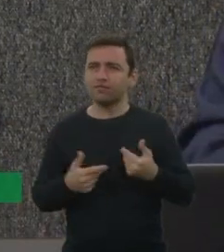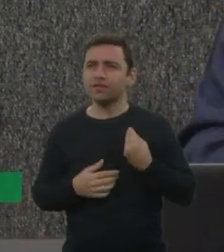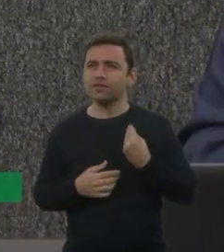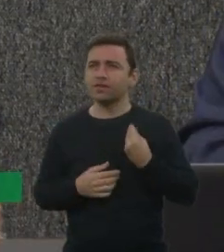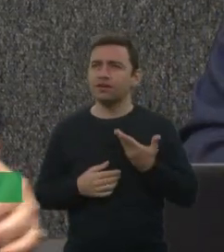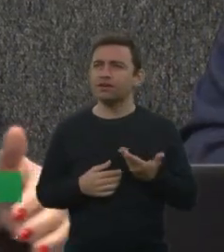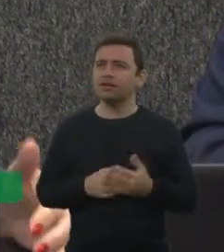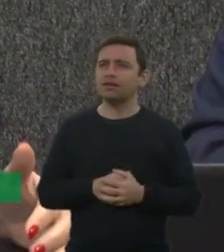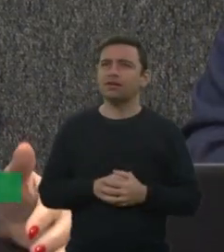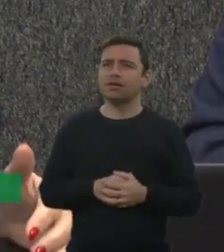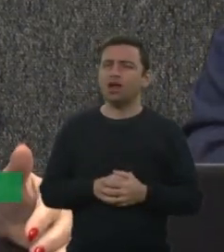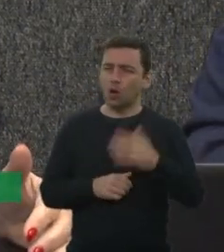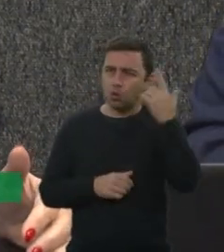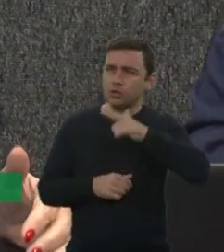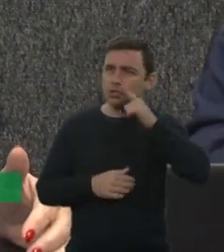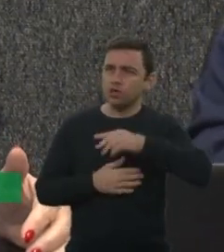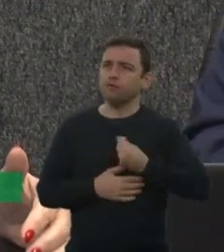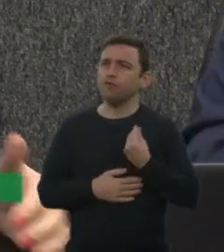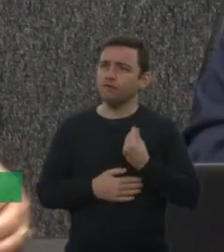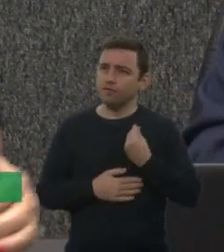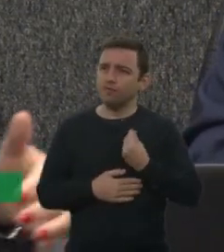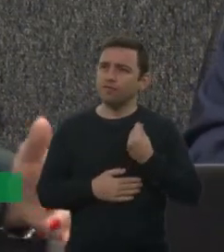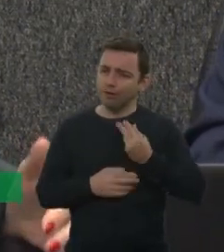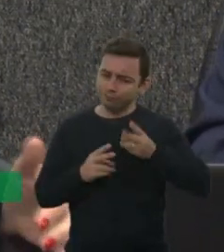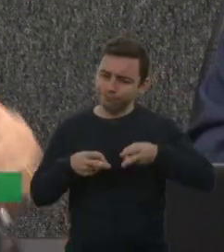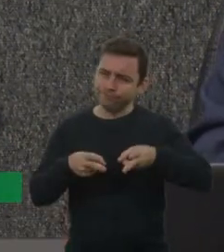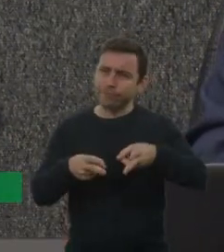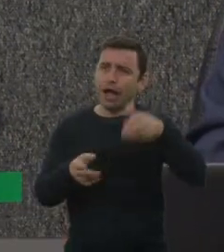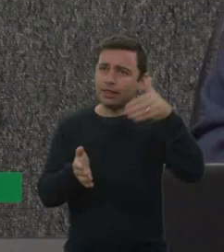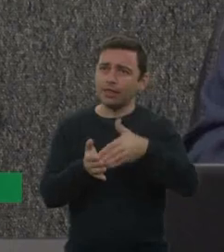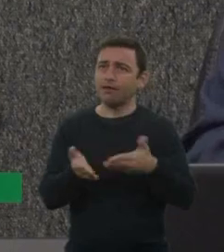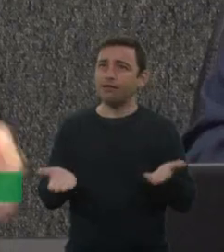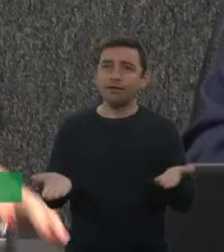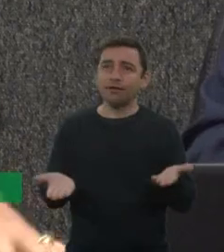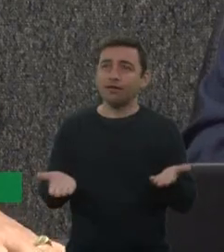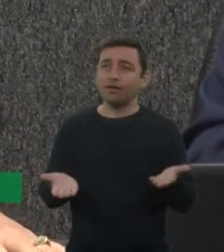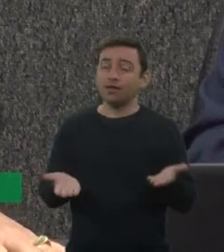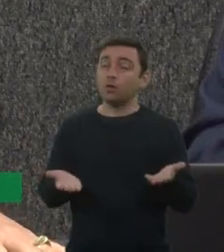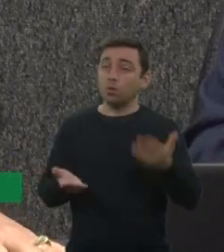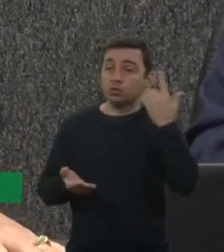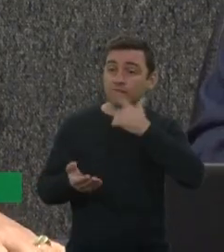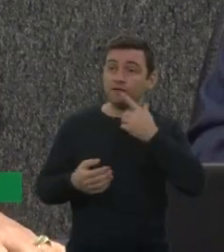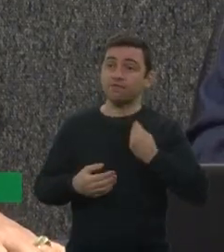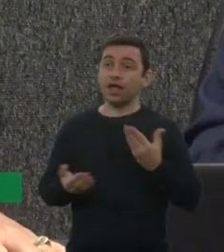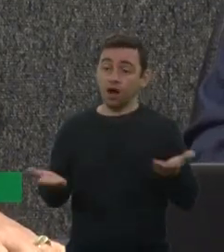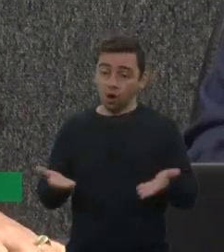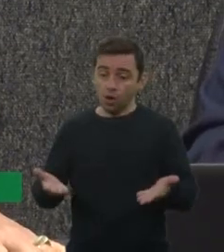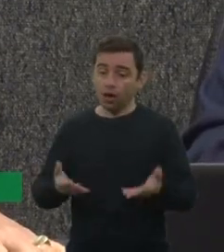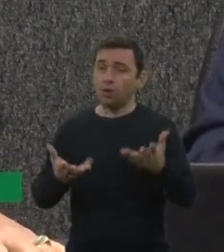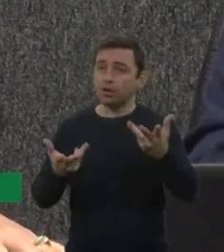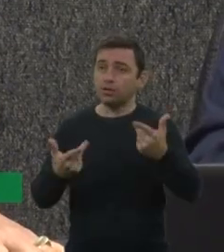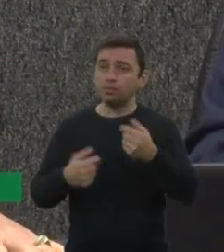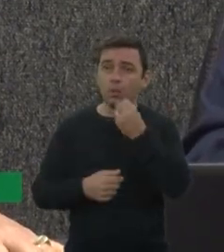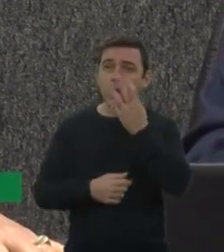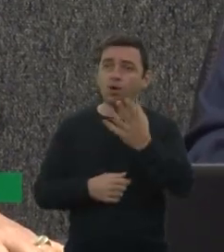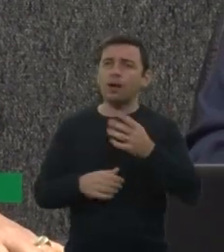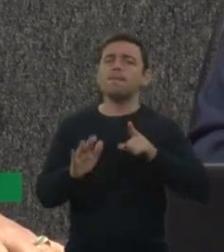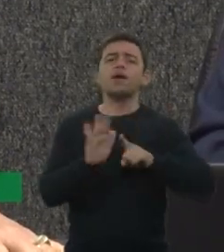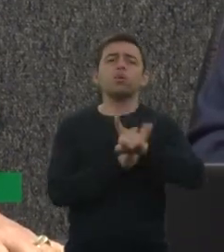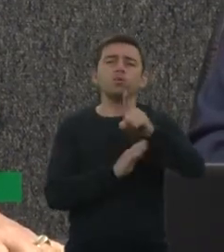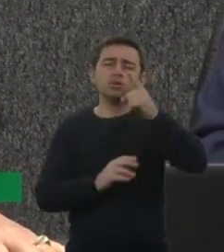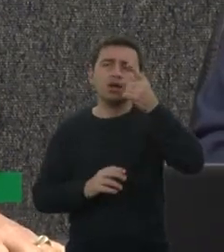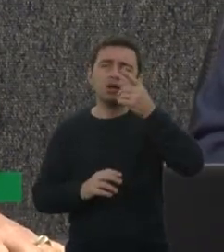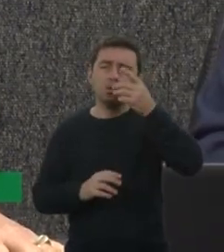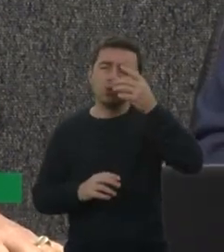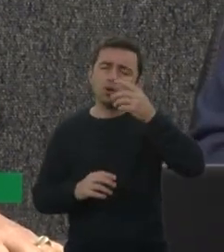eles sobreviveram, e estão sobrevivendo e estão vivendo com qualidade. Mas a pergunta do hospital infantil para